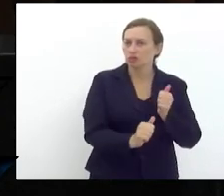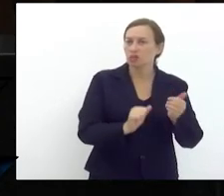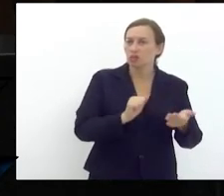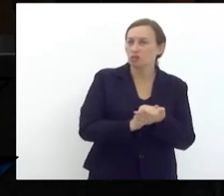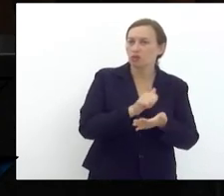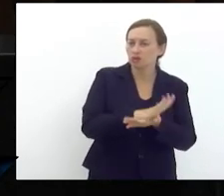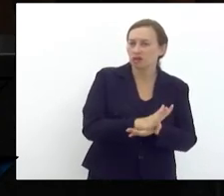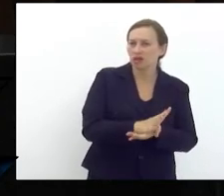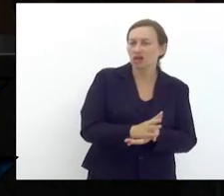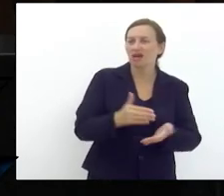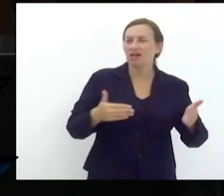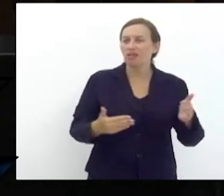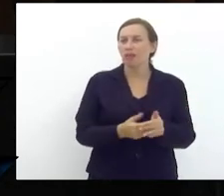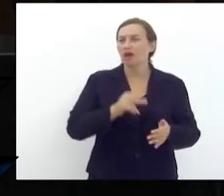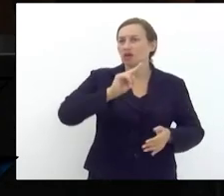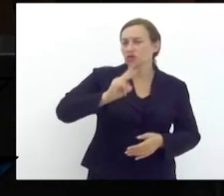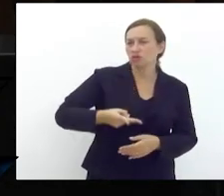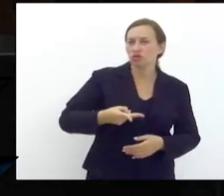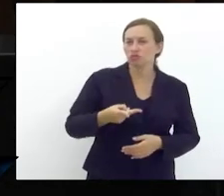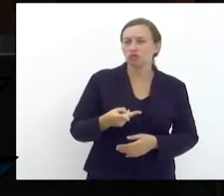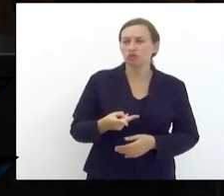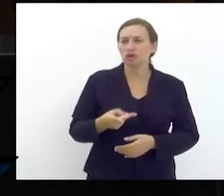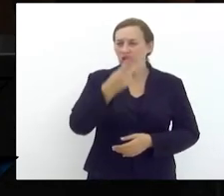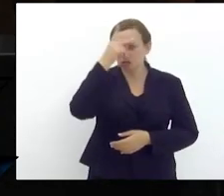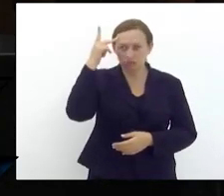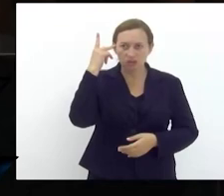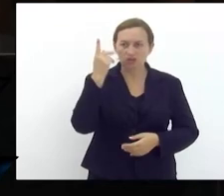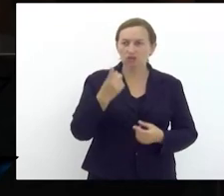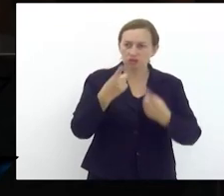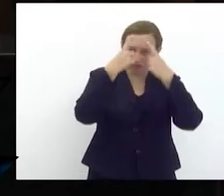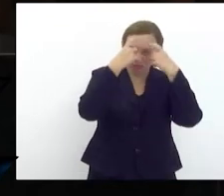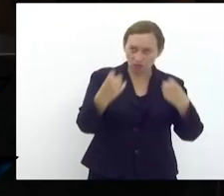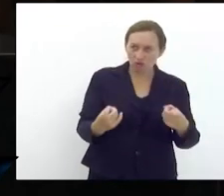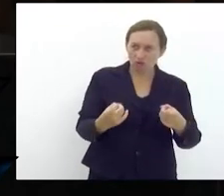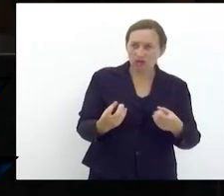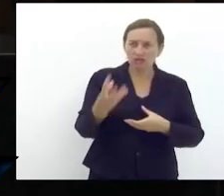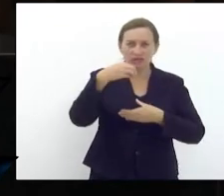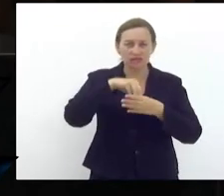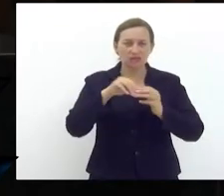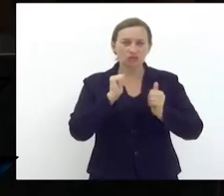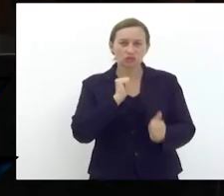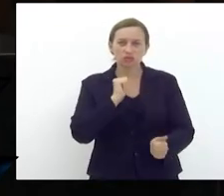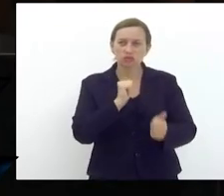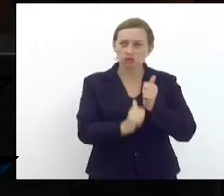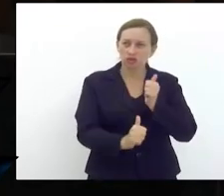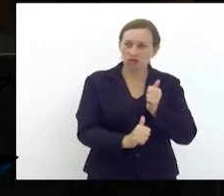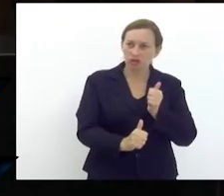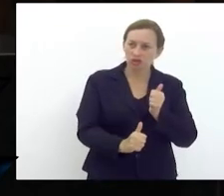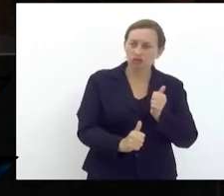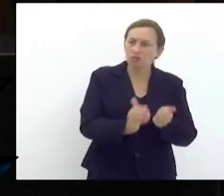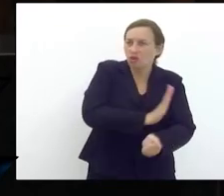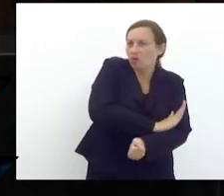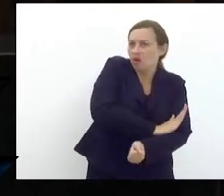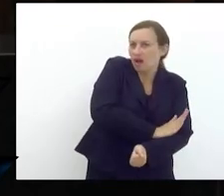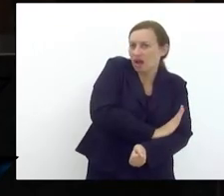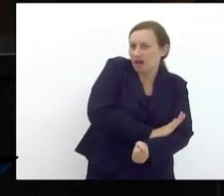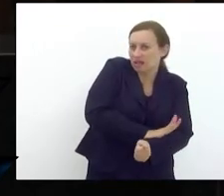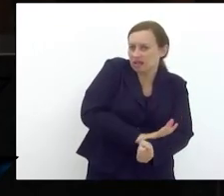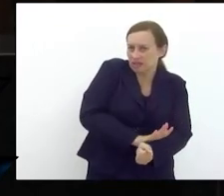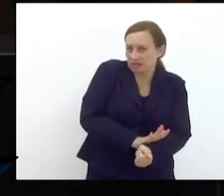2 milhões as pessoas que cometerem violências dentro dos estádios como racismo